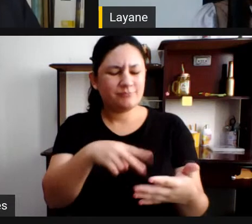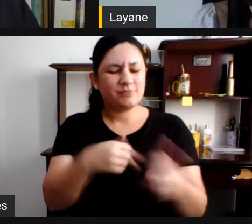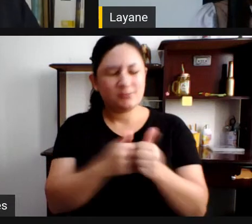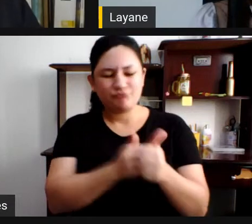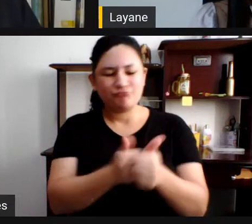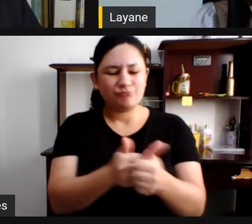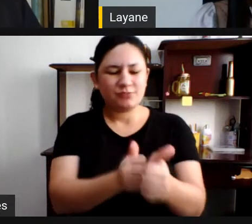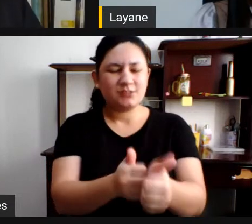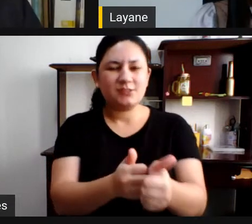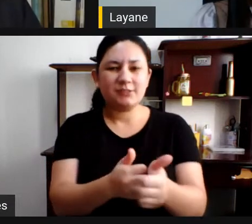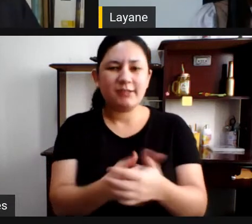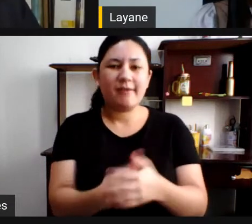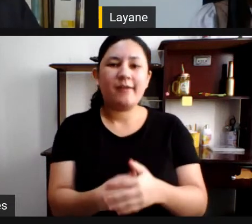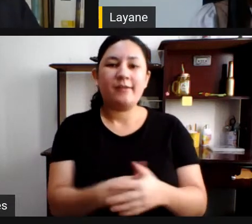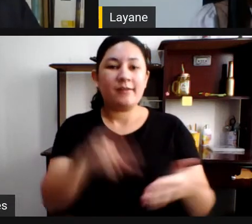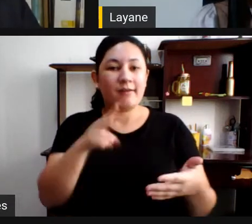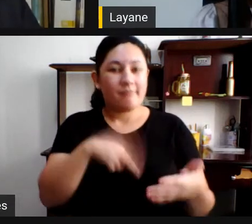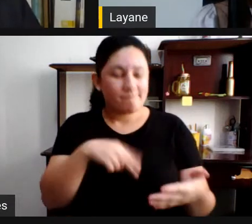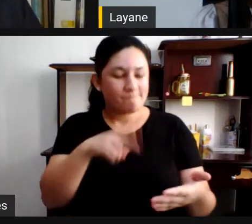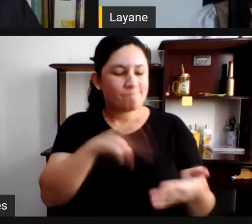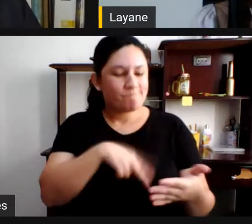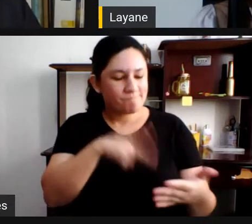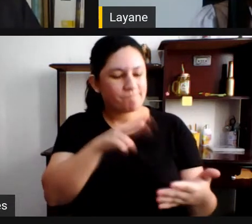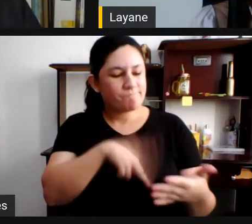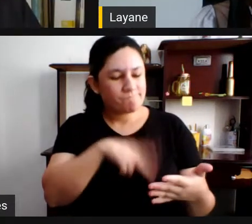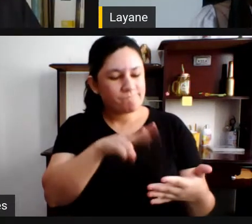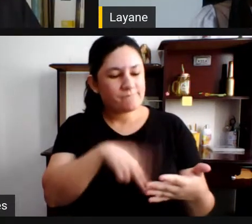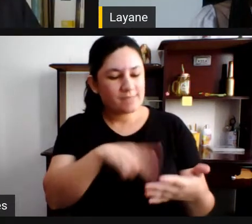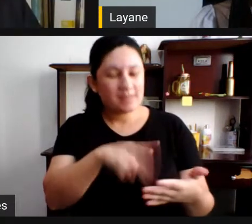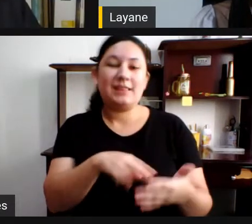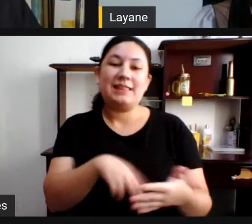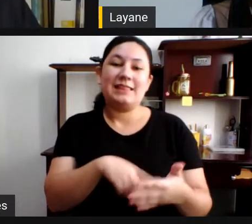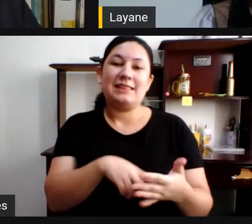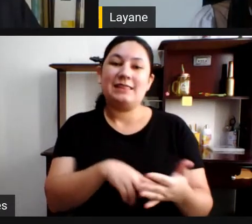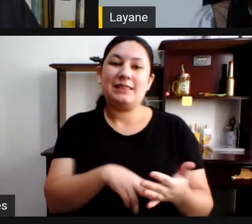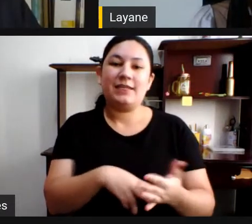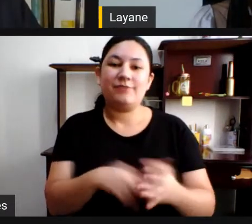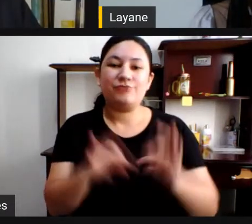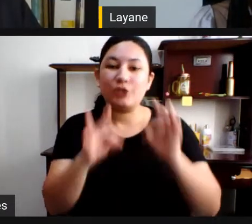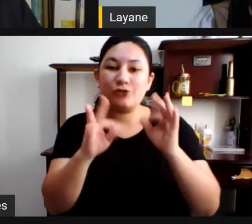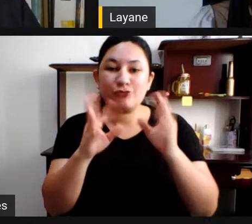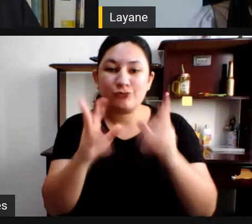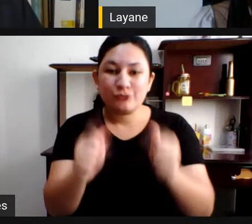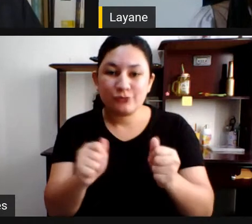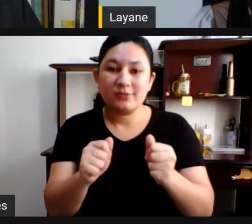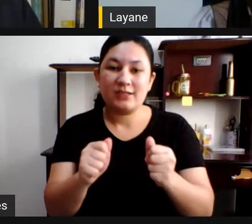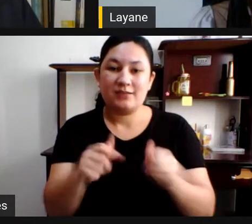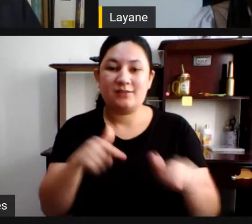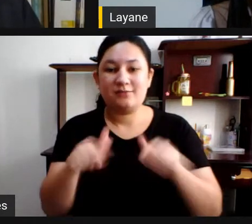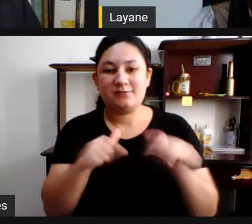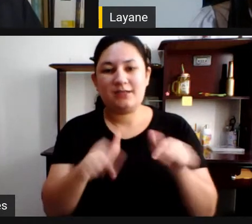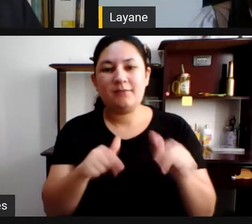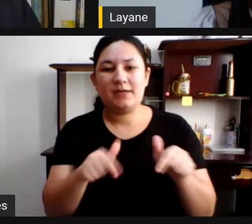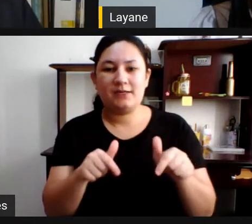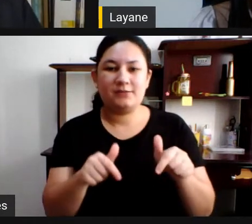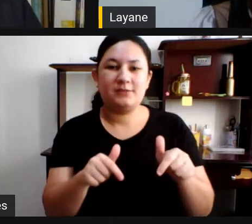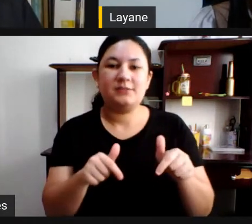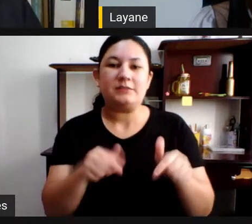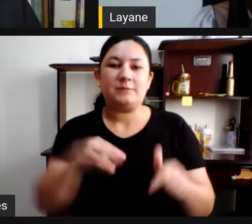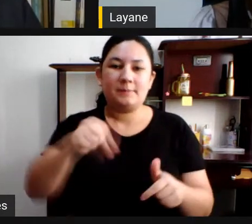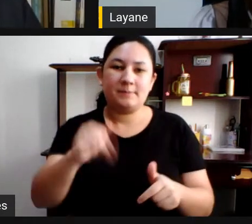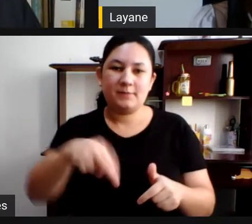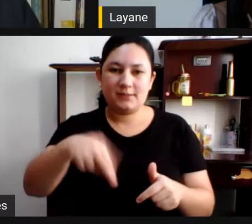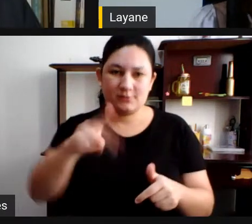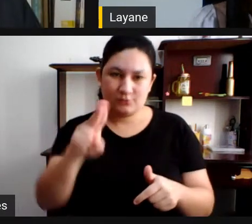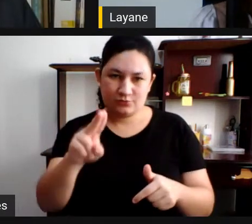deve ler já a bibliografia a respeito do trabalho com os manuscritos do Sossir e claro que